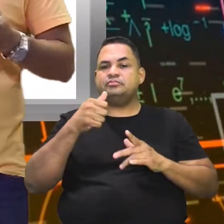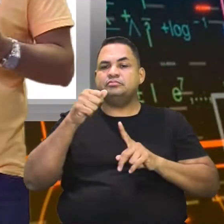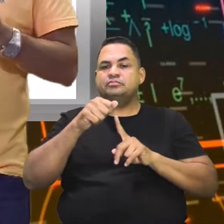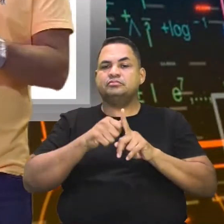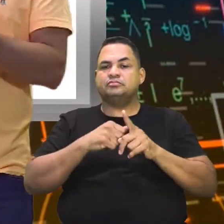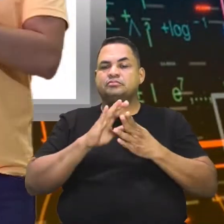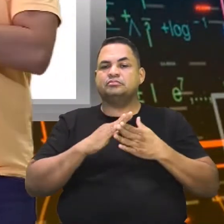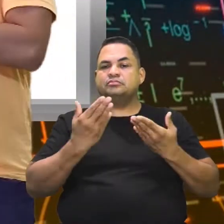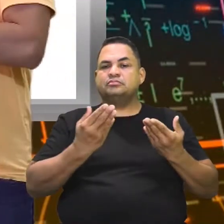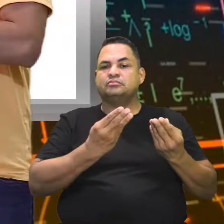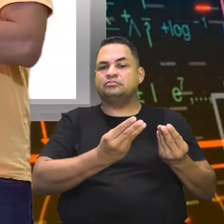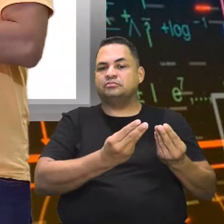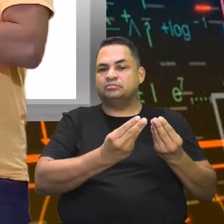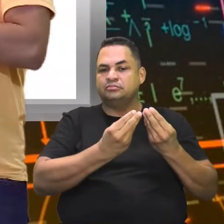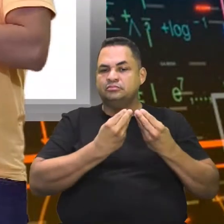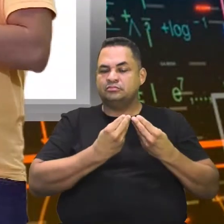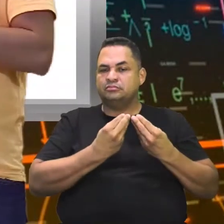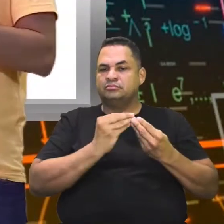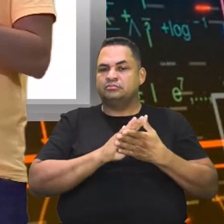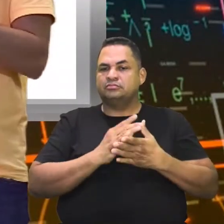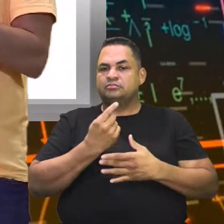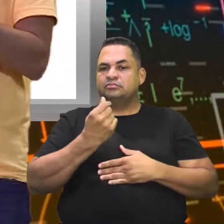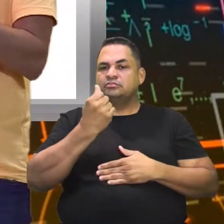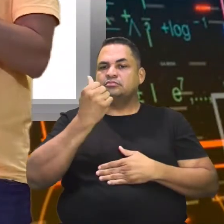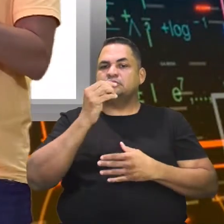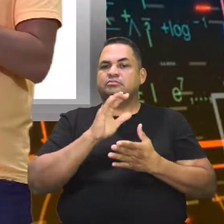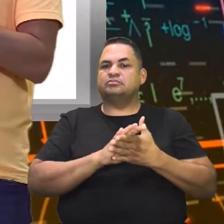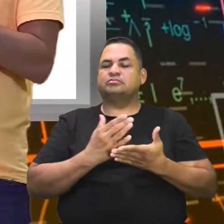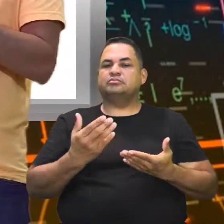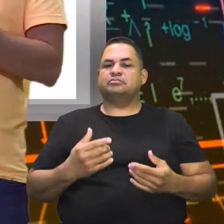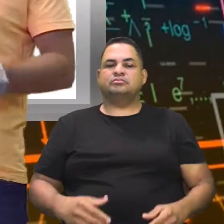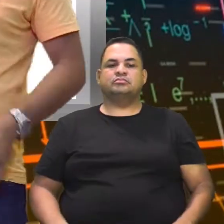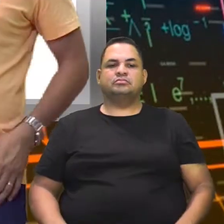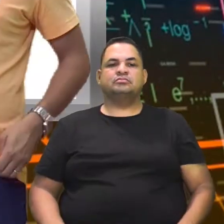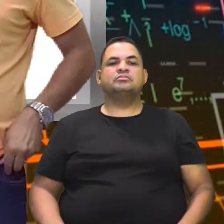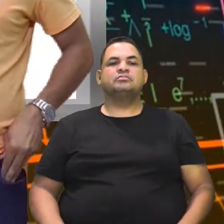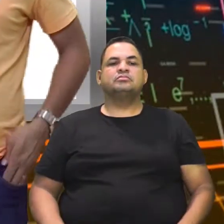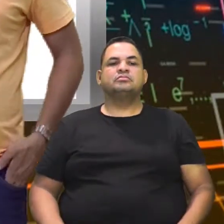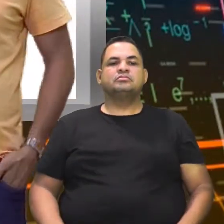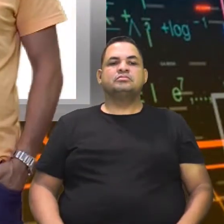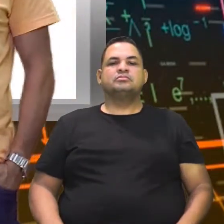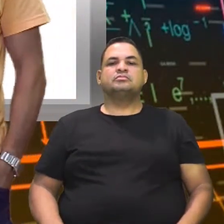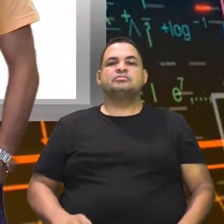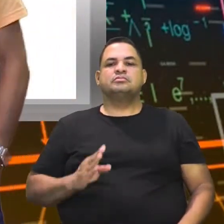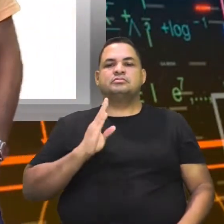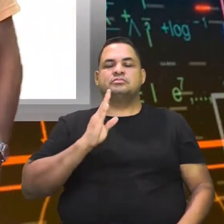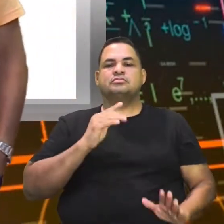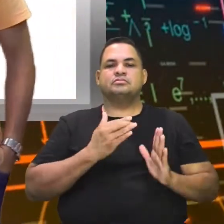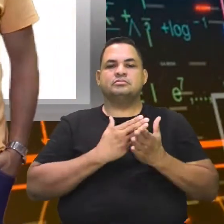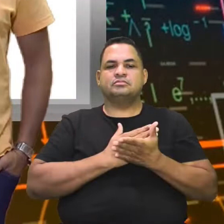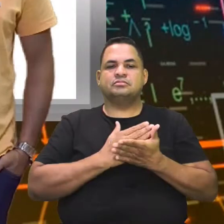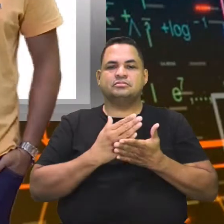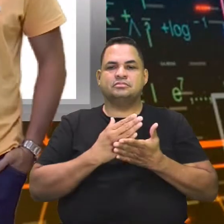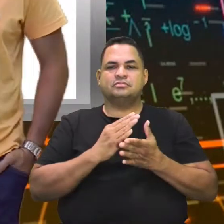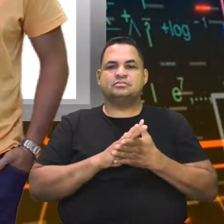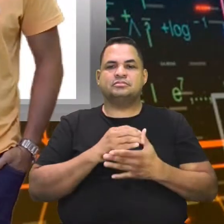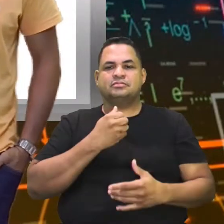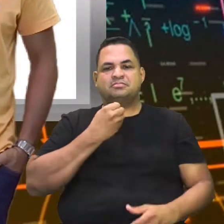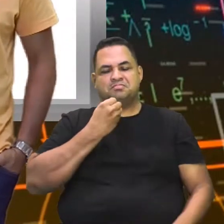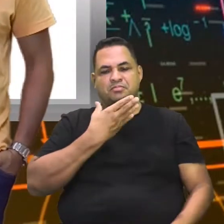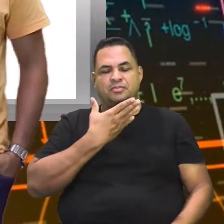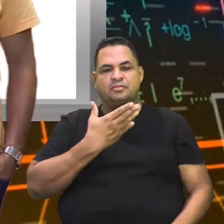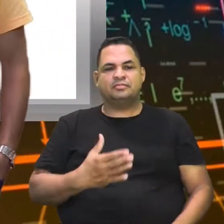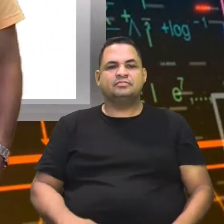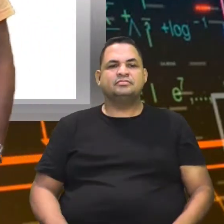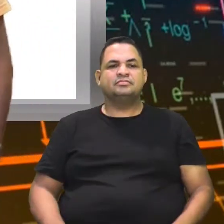momento, é quando ele recebe o dinheiro emprestado. Então ele está devendo 10 mil já. Já, né? Já começou bem.